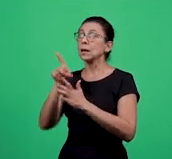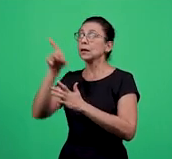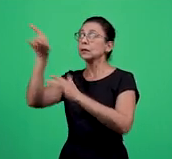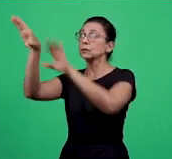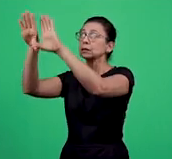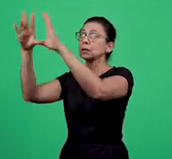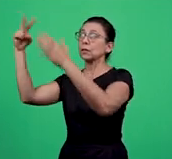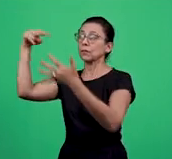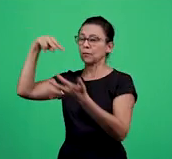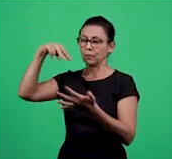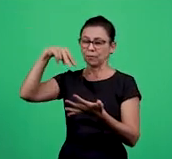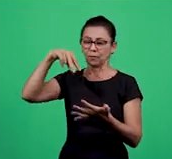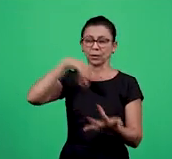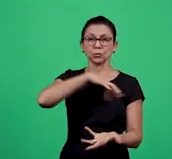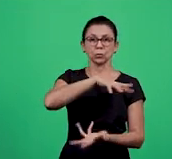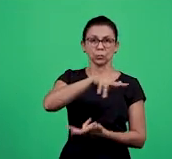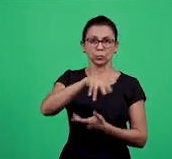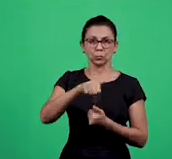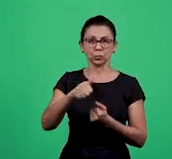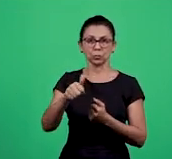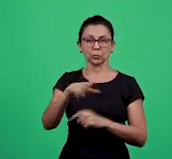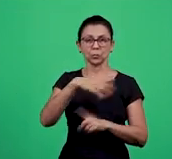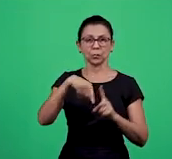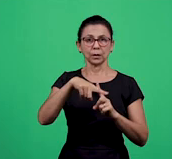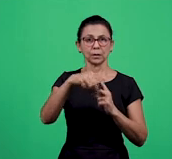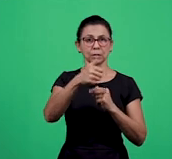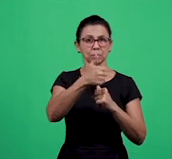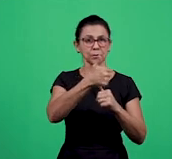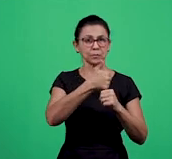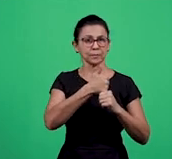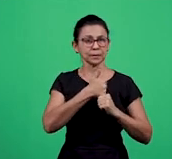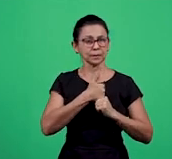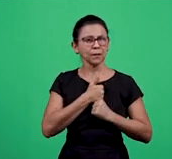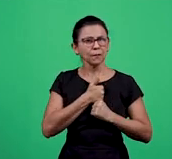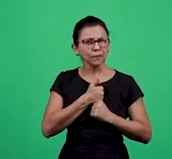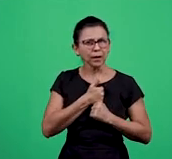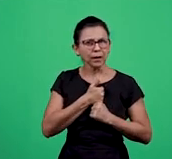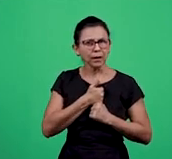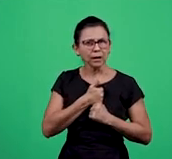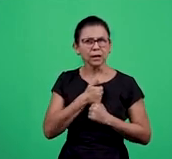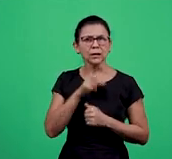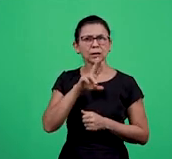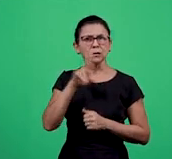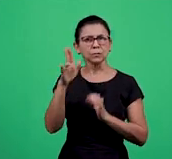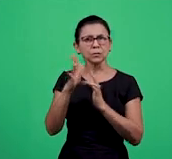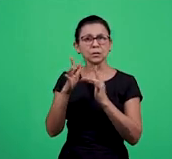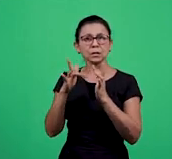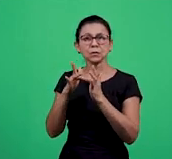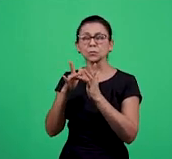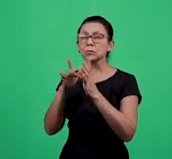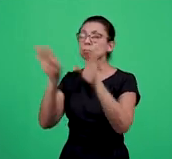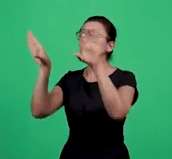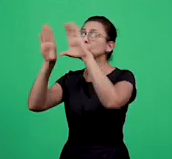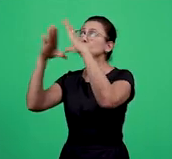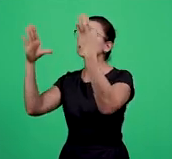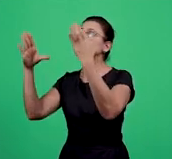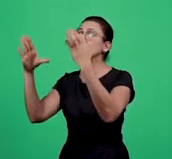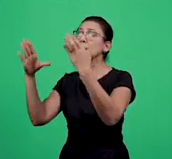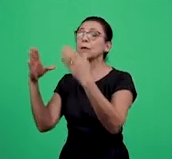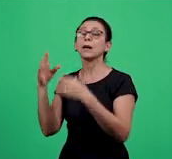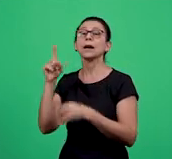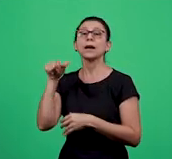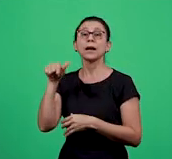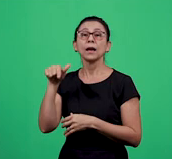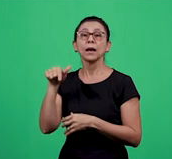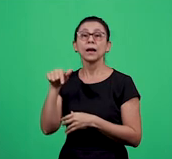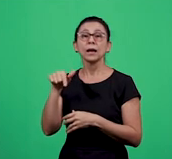salvar. E o nome dele na eternidade é Palavra de Deus. Palavra da vida, nós